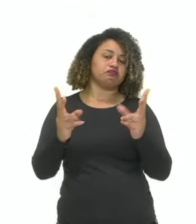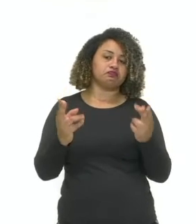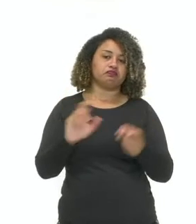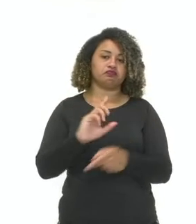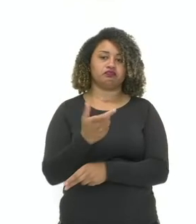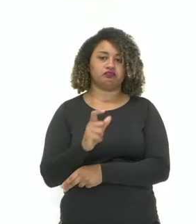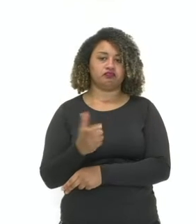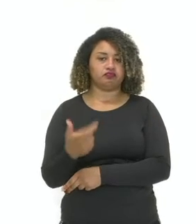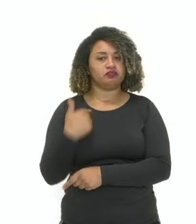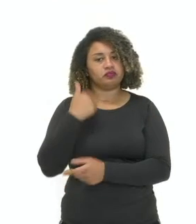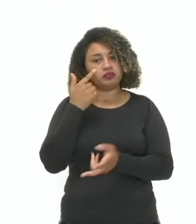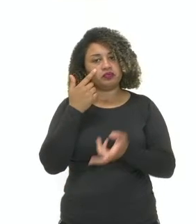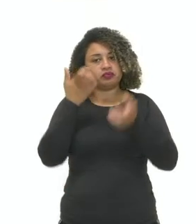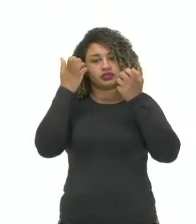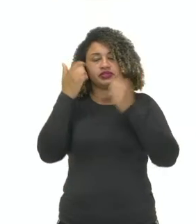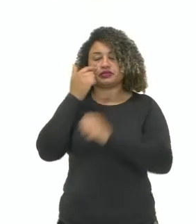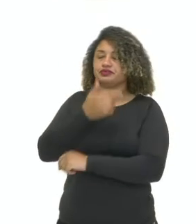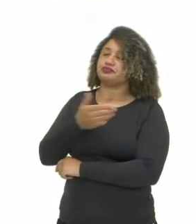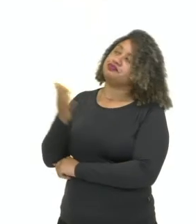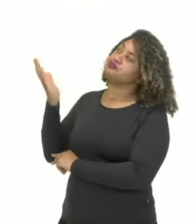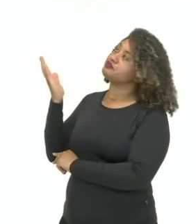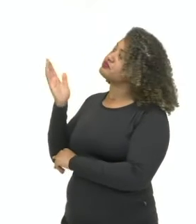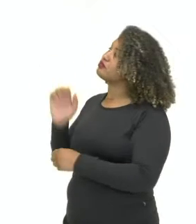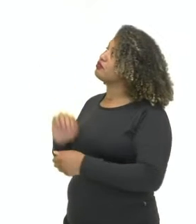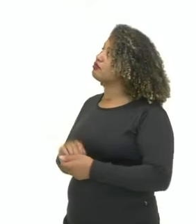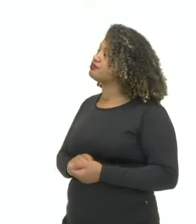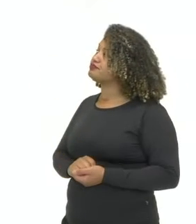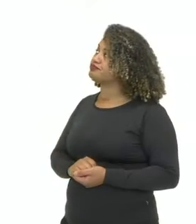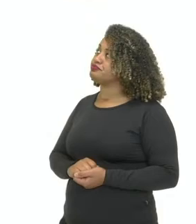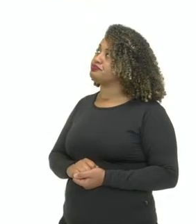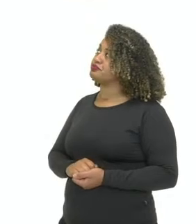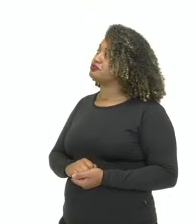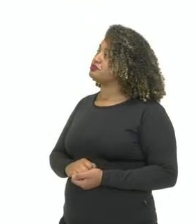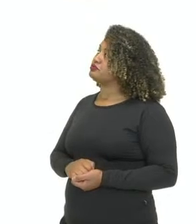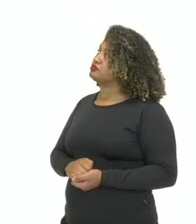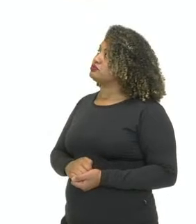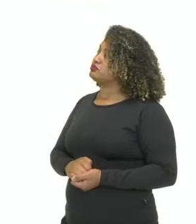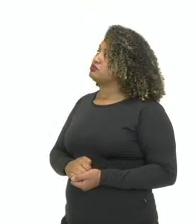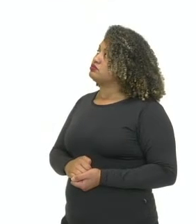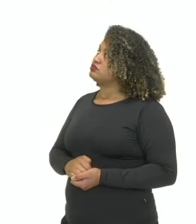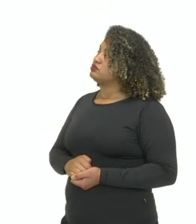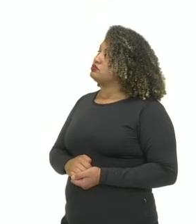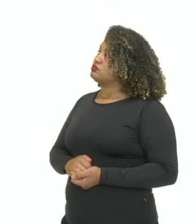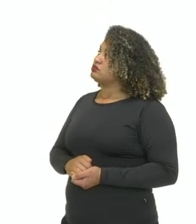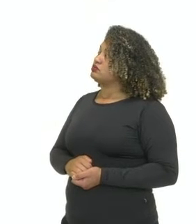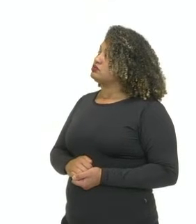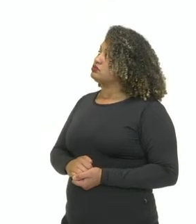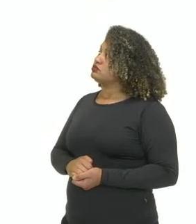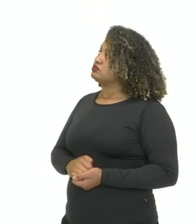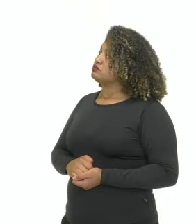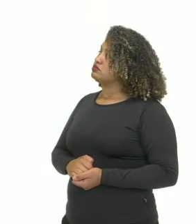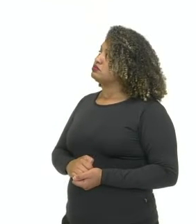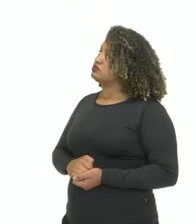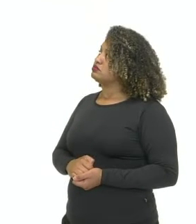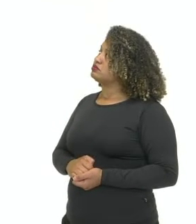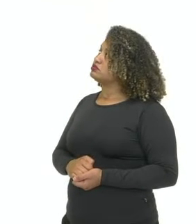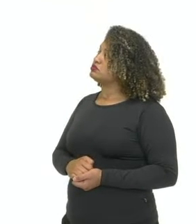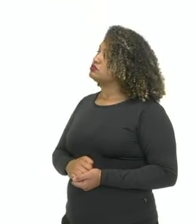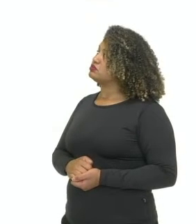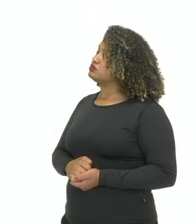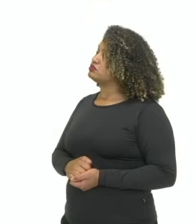llegaste, sacaste, dedicaste, ele llegou, sacou, dedicou. Nosotros, nosotras, llegamos, sacamos,